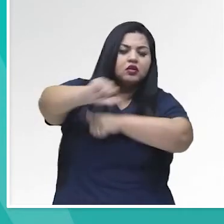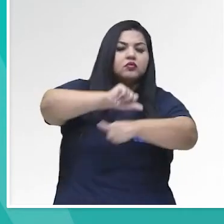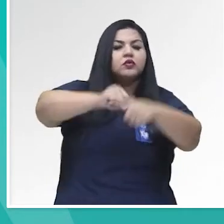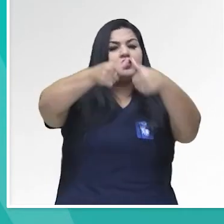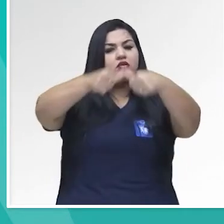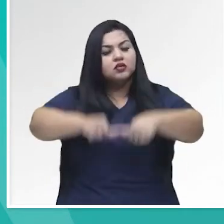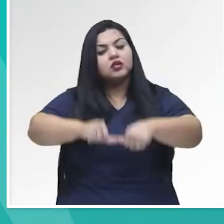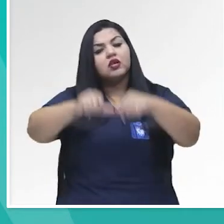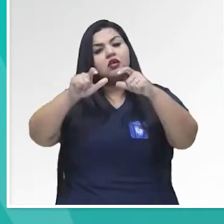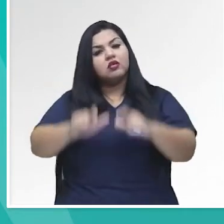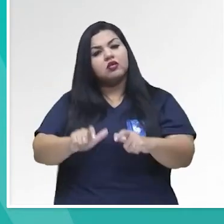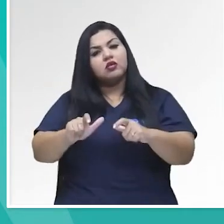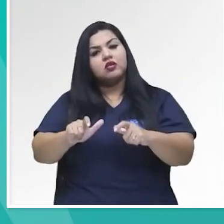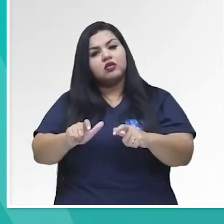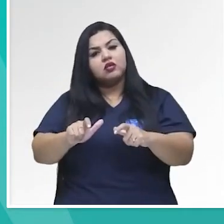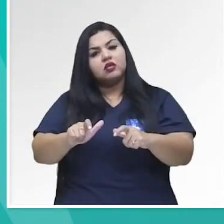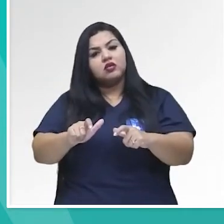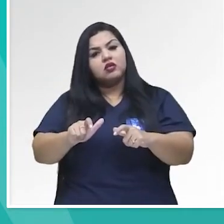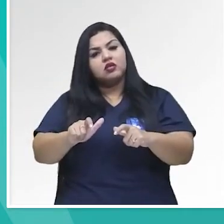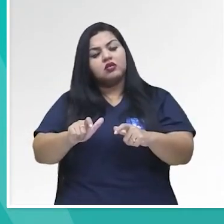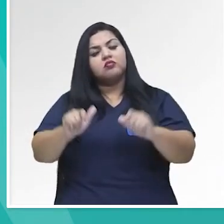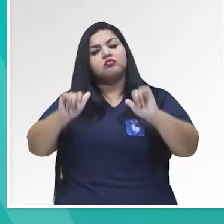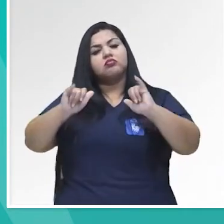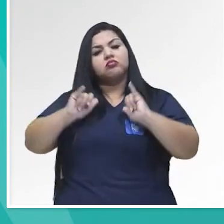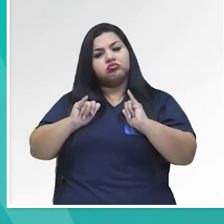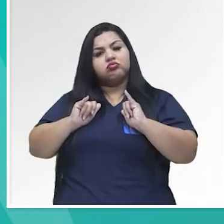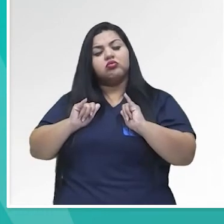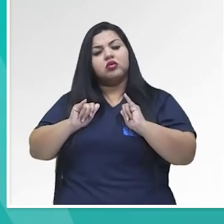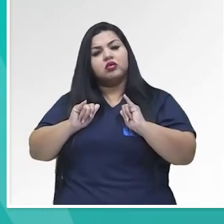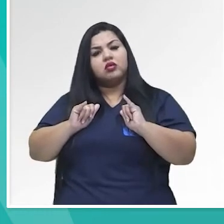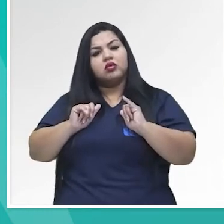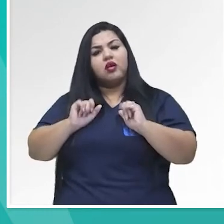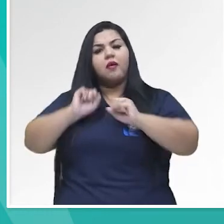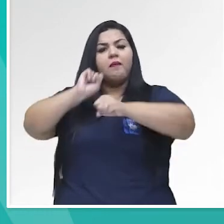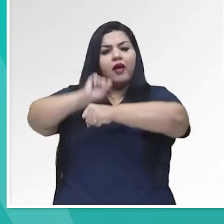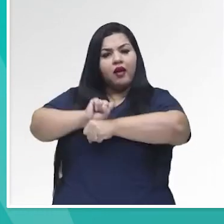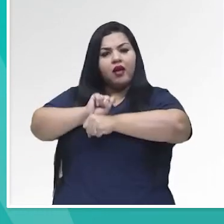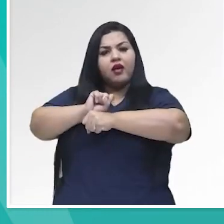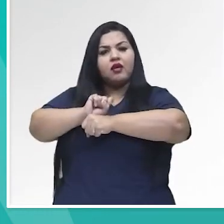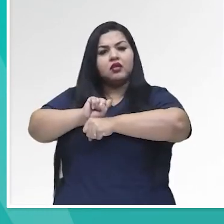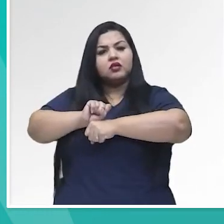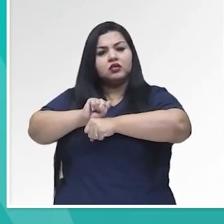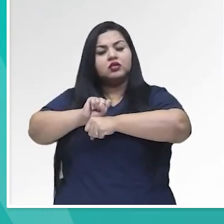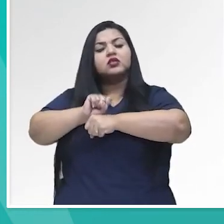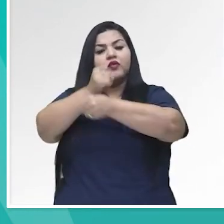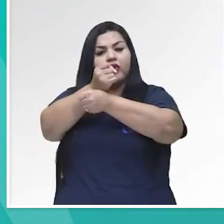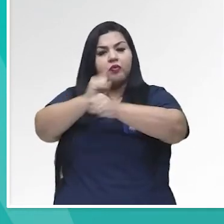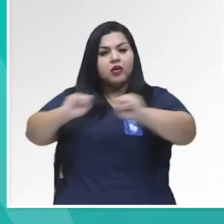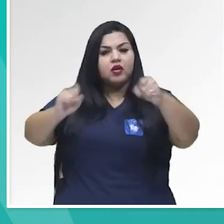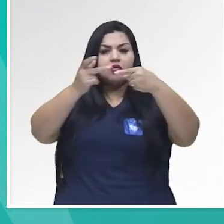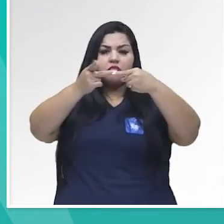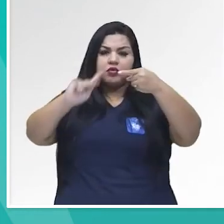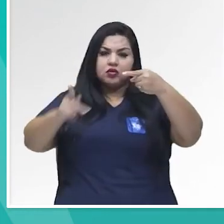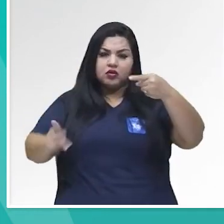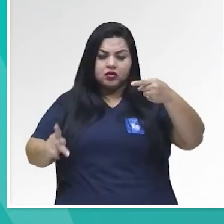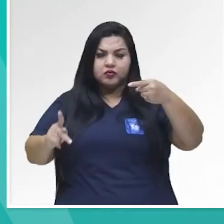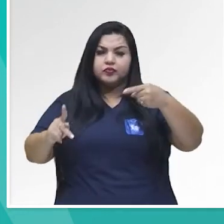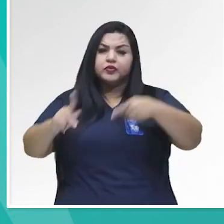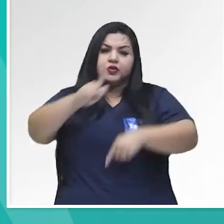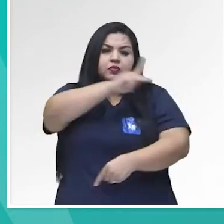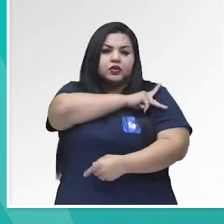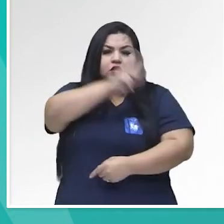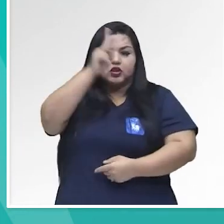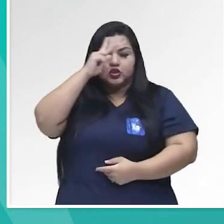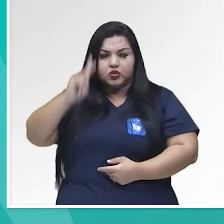um lugar, para ser sedentarizado em um lugar. Isso já foi uma quebra de paradigma na pré-história,